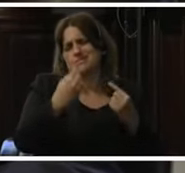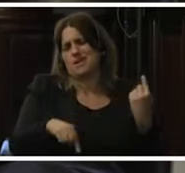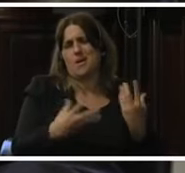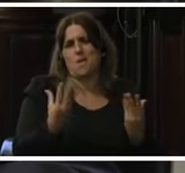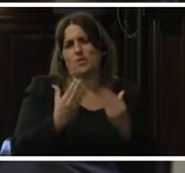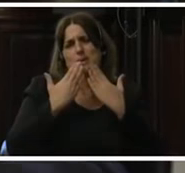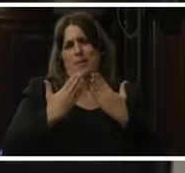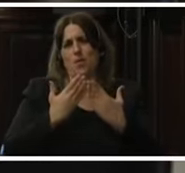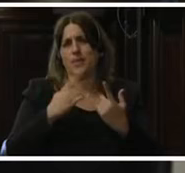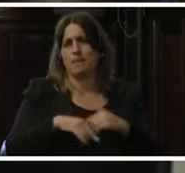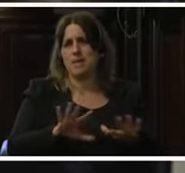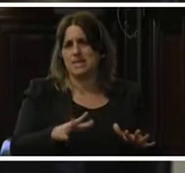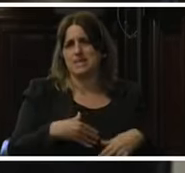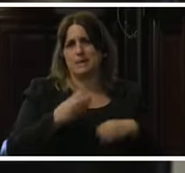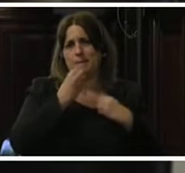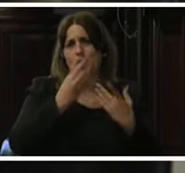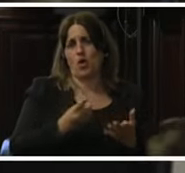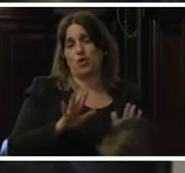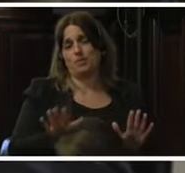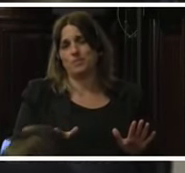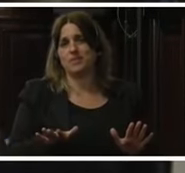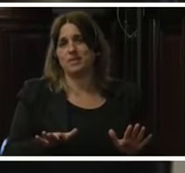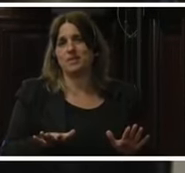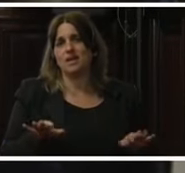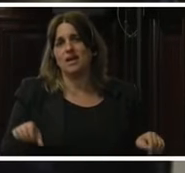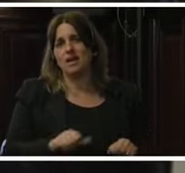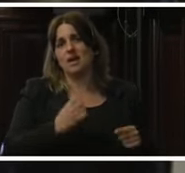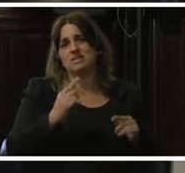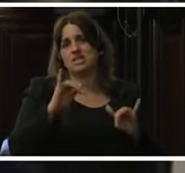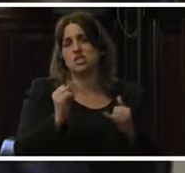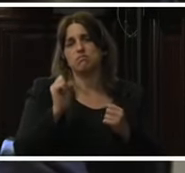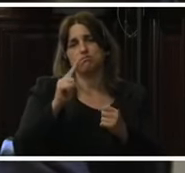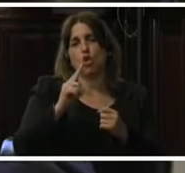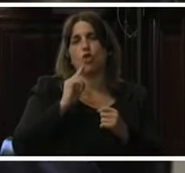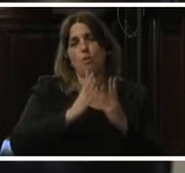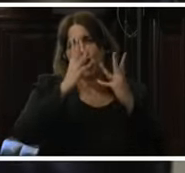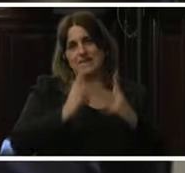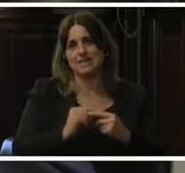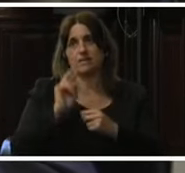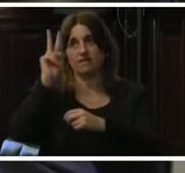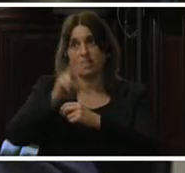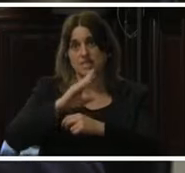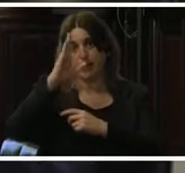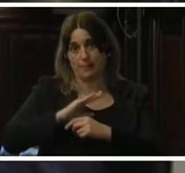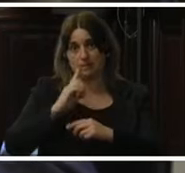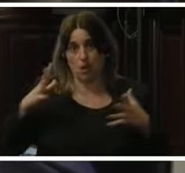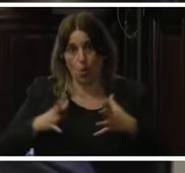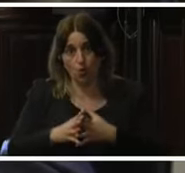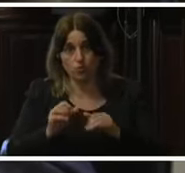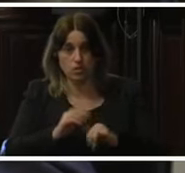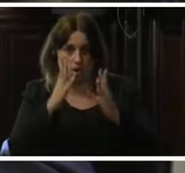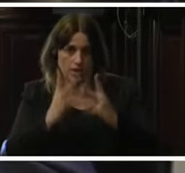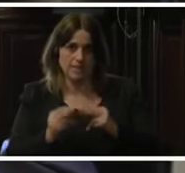sensato agendar algum no brasil para tocar esses temas com a participação das autoridades